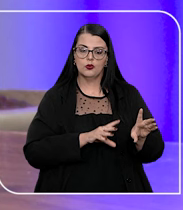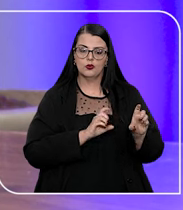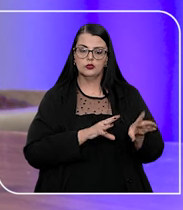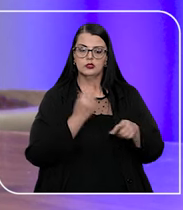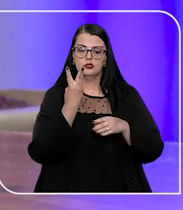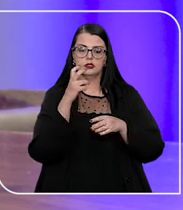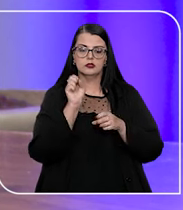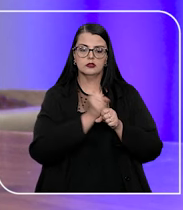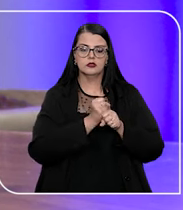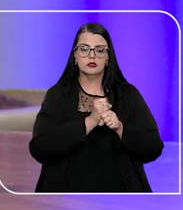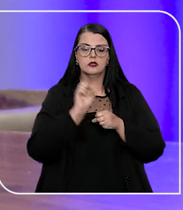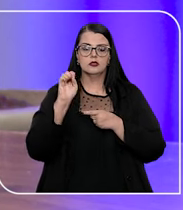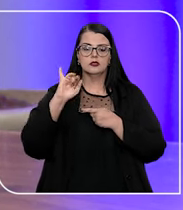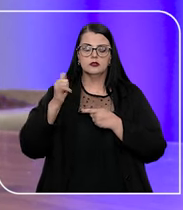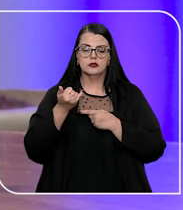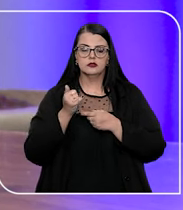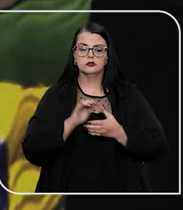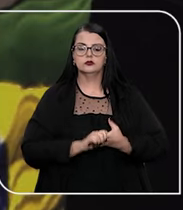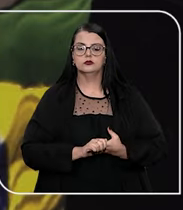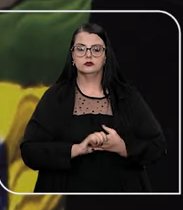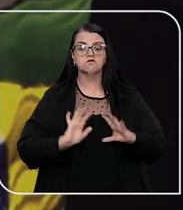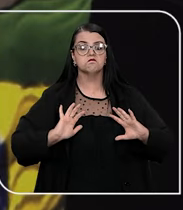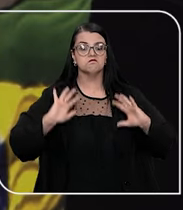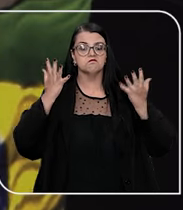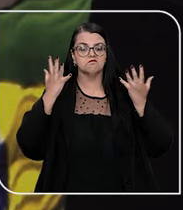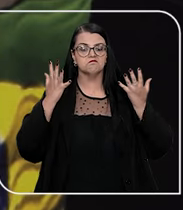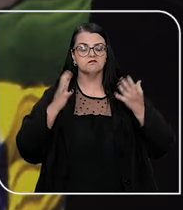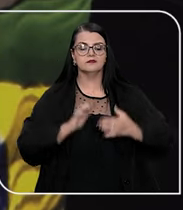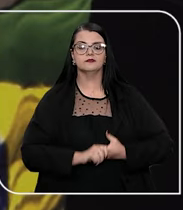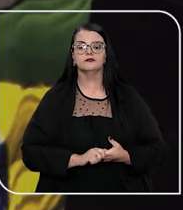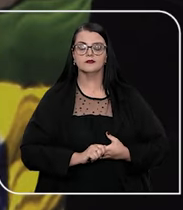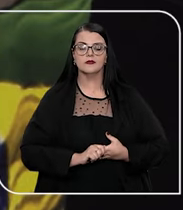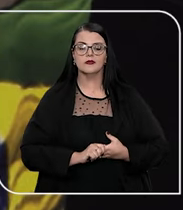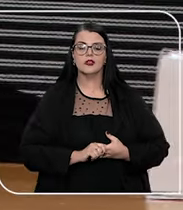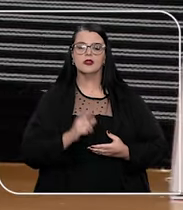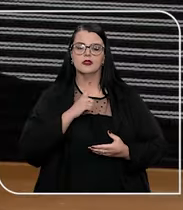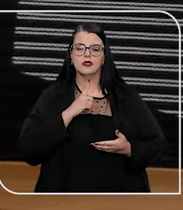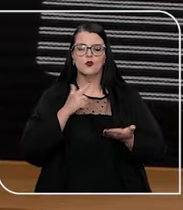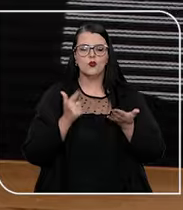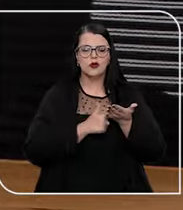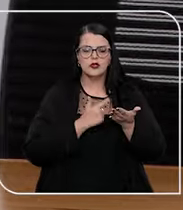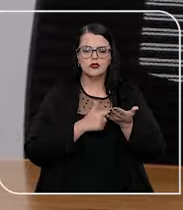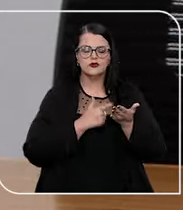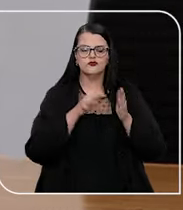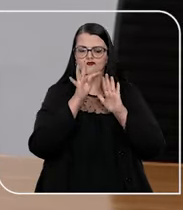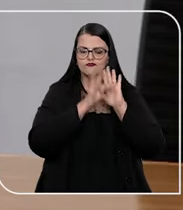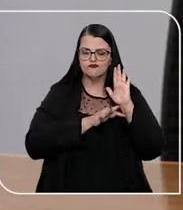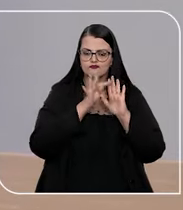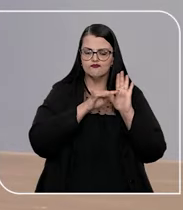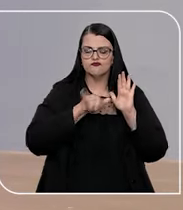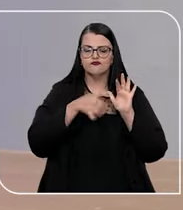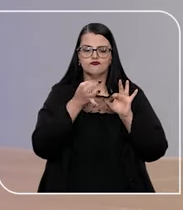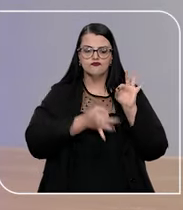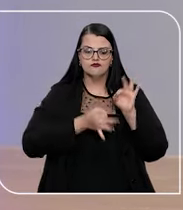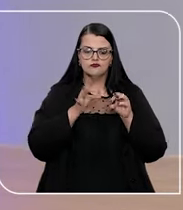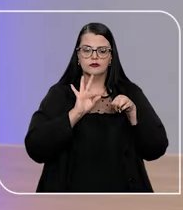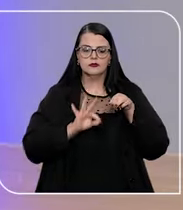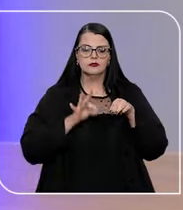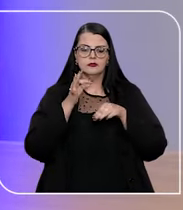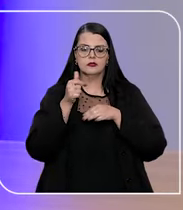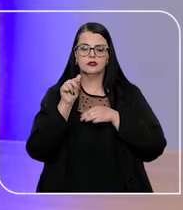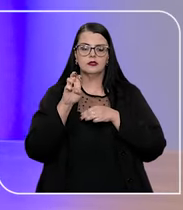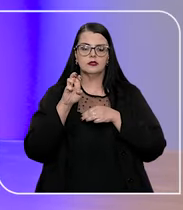doutrina 35 anos do STJ edição comemorativa a obra traz artigos jurídicos de